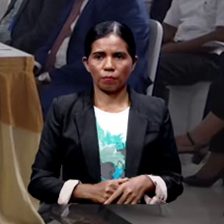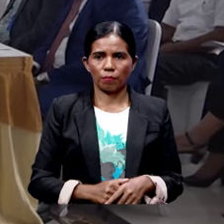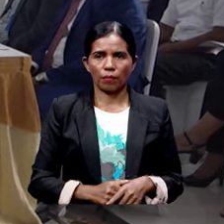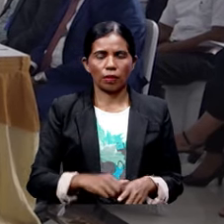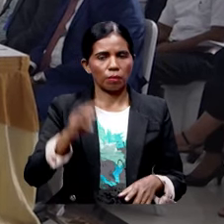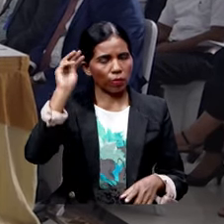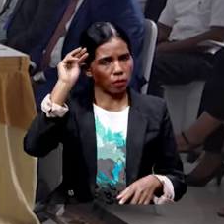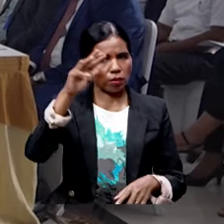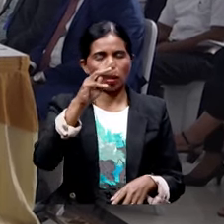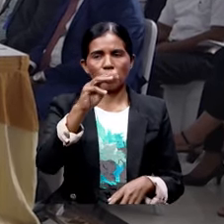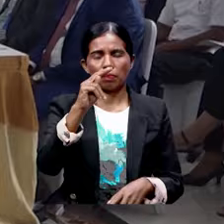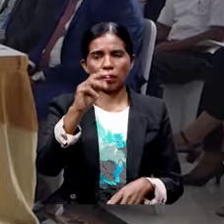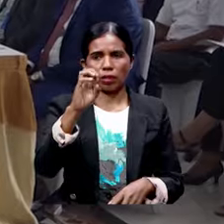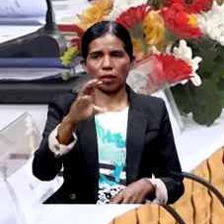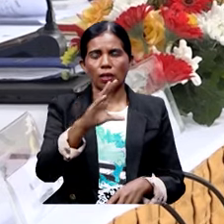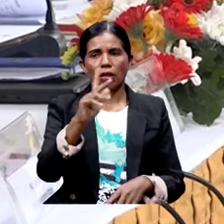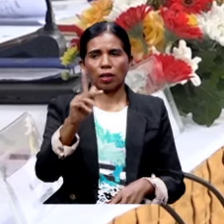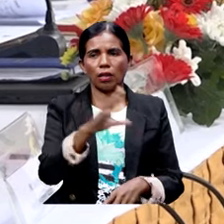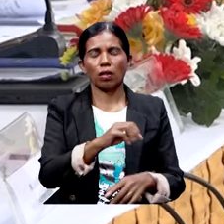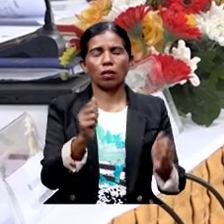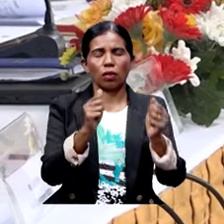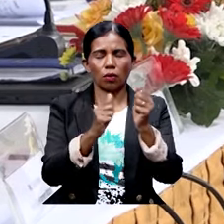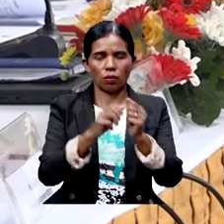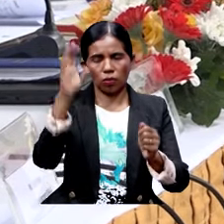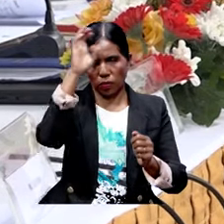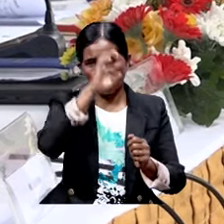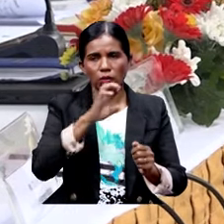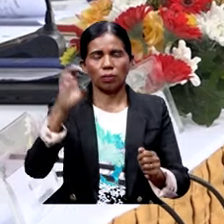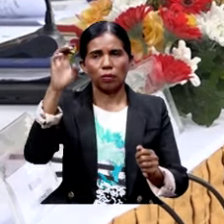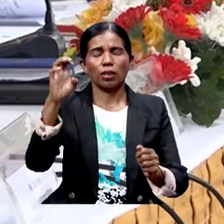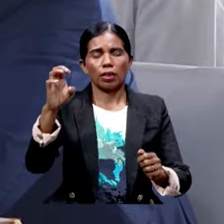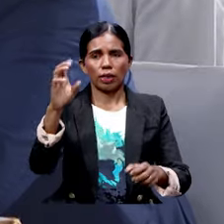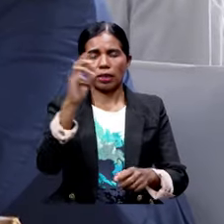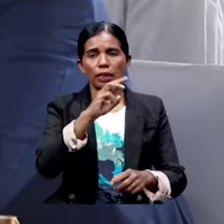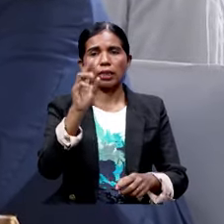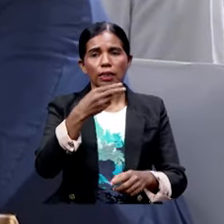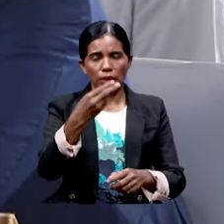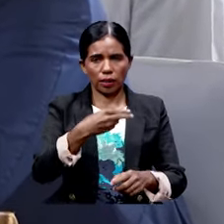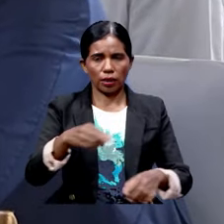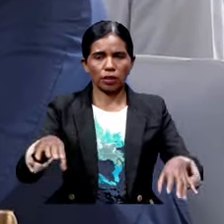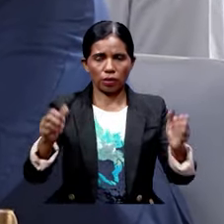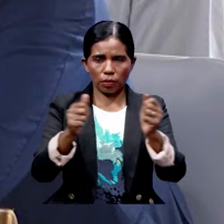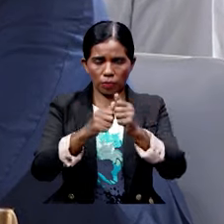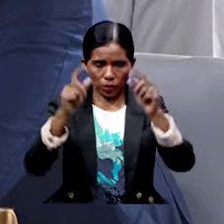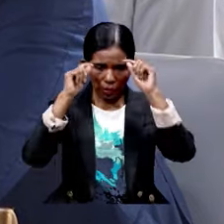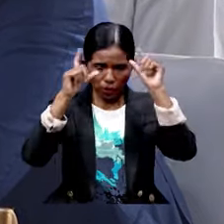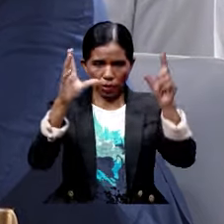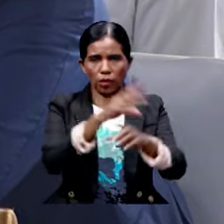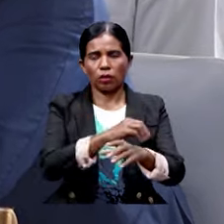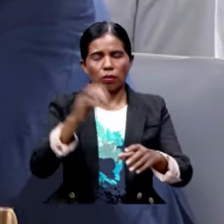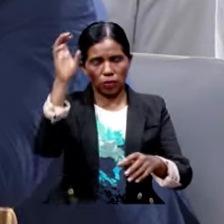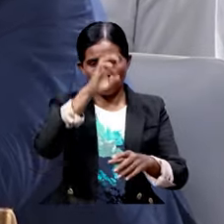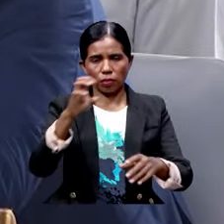Ministério de Negócios Estrangeiros na Cooperação, ou União Europeia, e a quinta nem ao diálogo, orientamento em cooperação entre Timor-Leste, na União